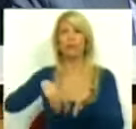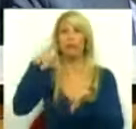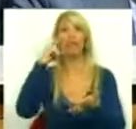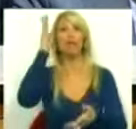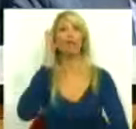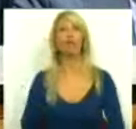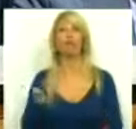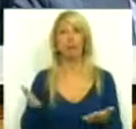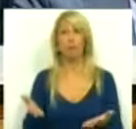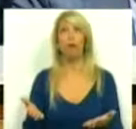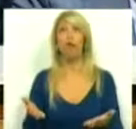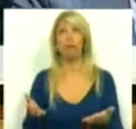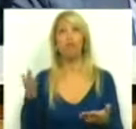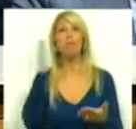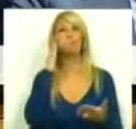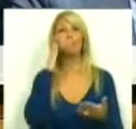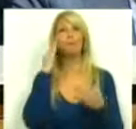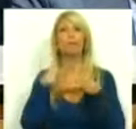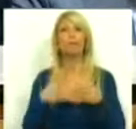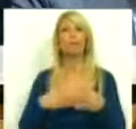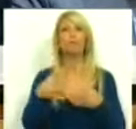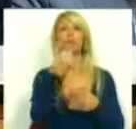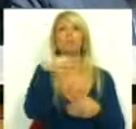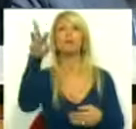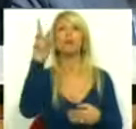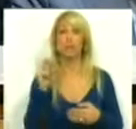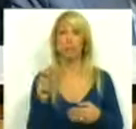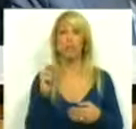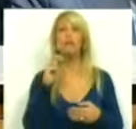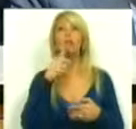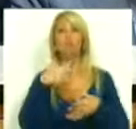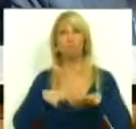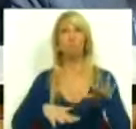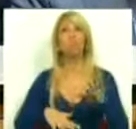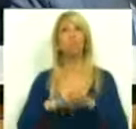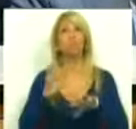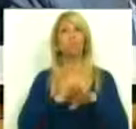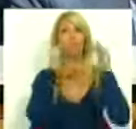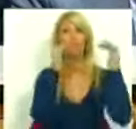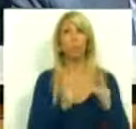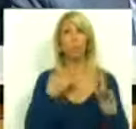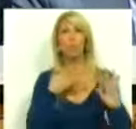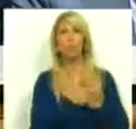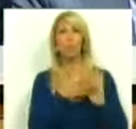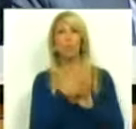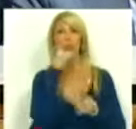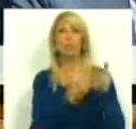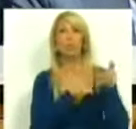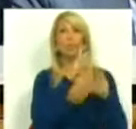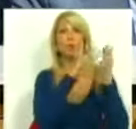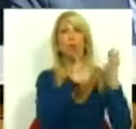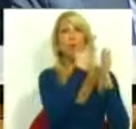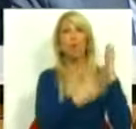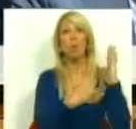curso durante o ano de 2013 e deverá ser feita em função da redução dos ingressos do pessoal nos